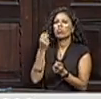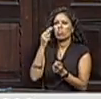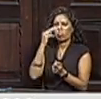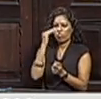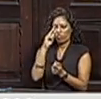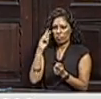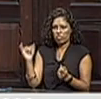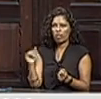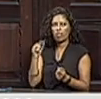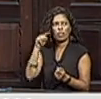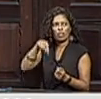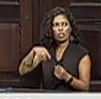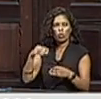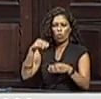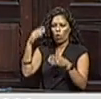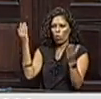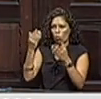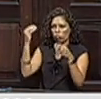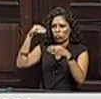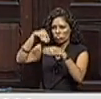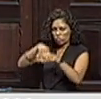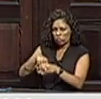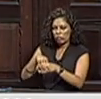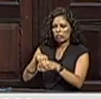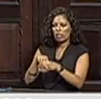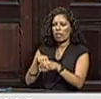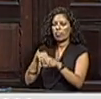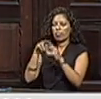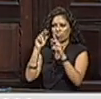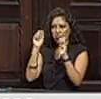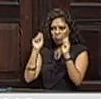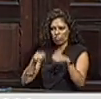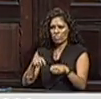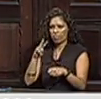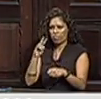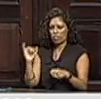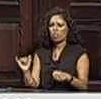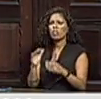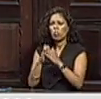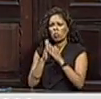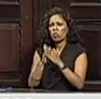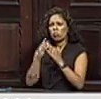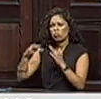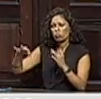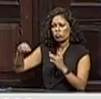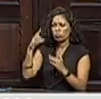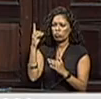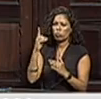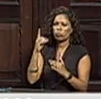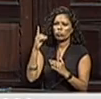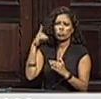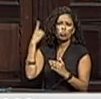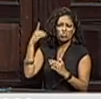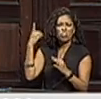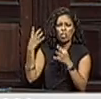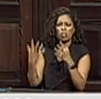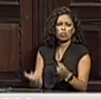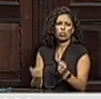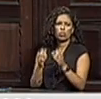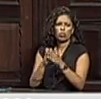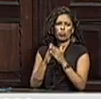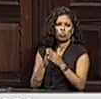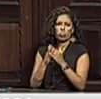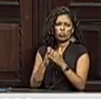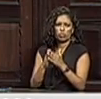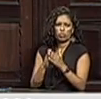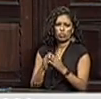dê a impressão de que o governo... Então, é um apelo porque eu sei do compromisso de Vossa Excelência, eu sei as razões